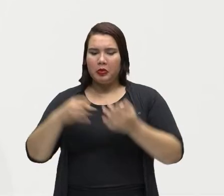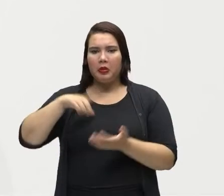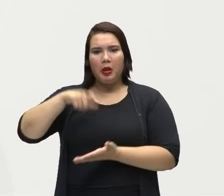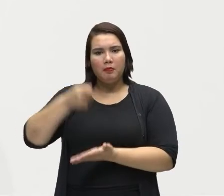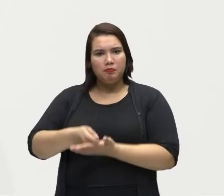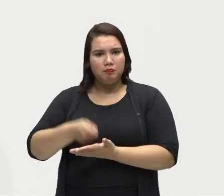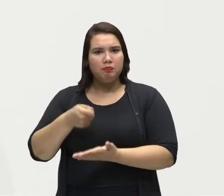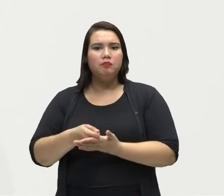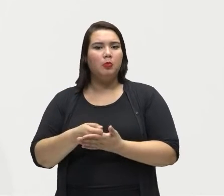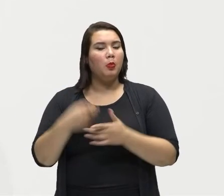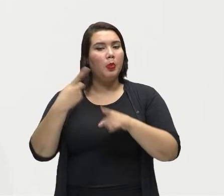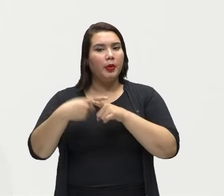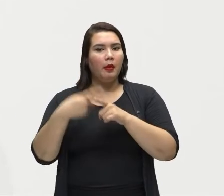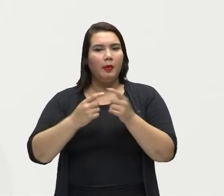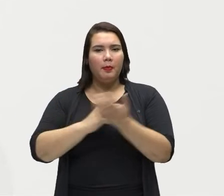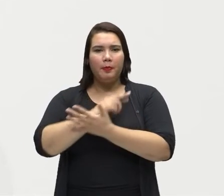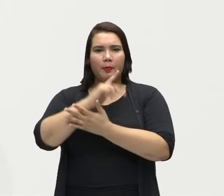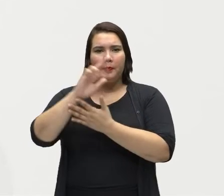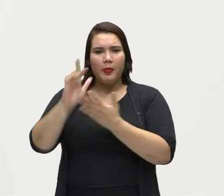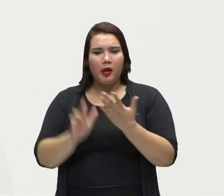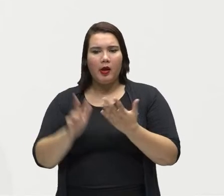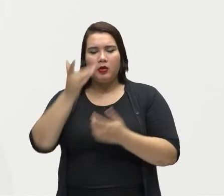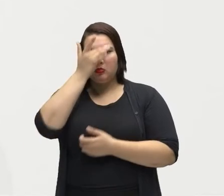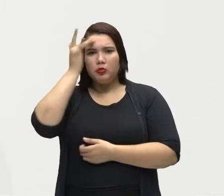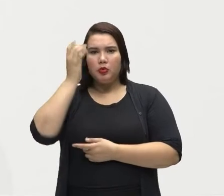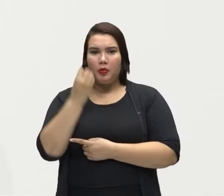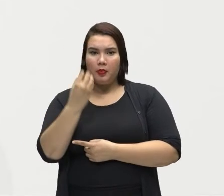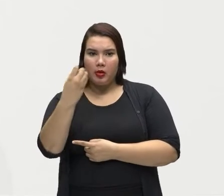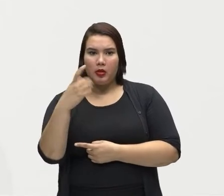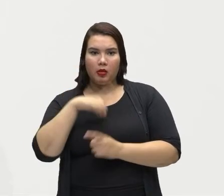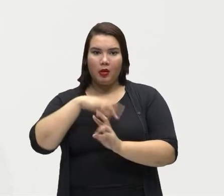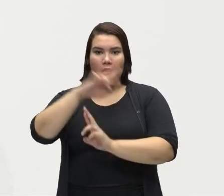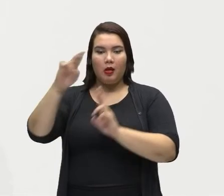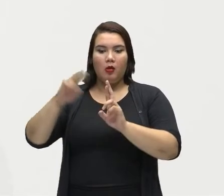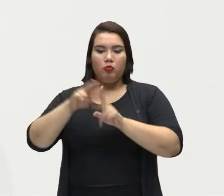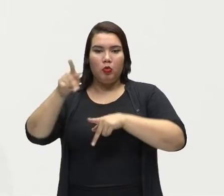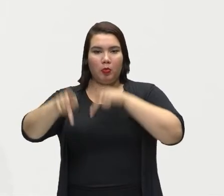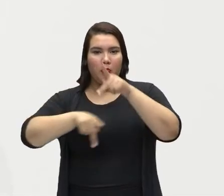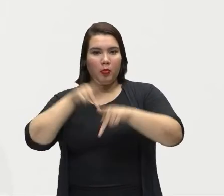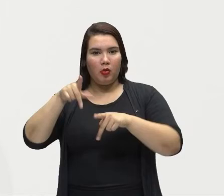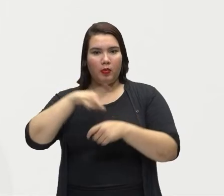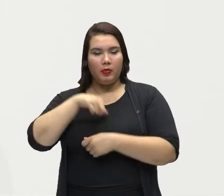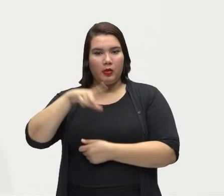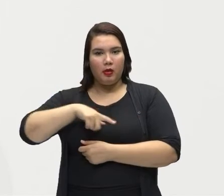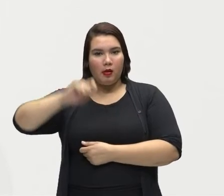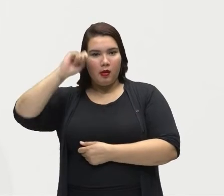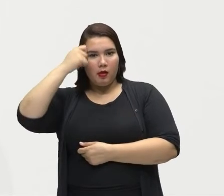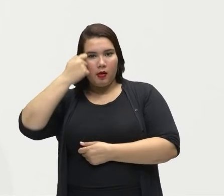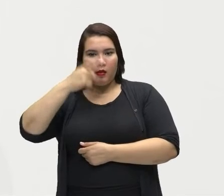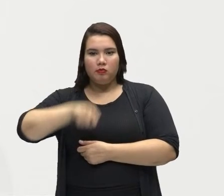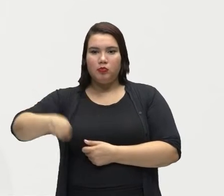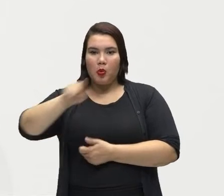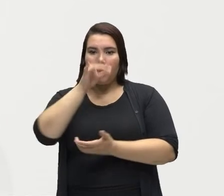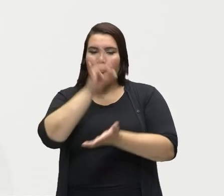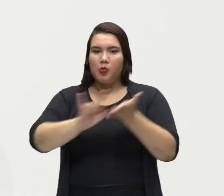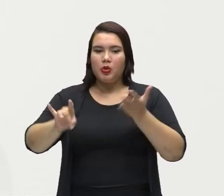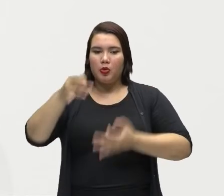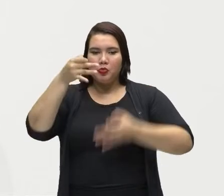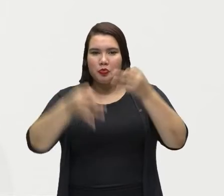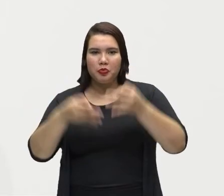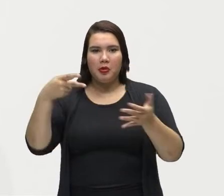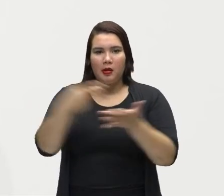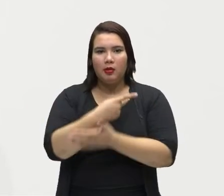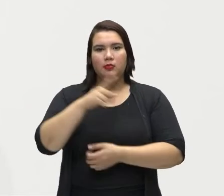tanto que vários viajantes se referiam aos povos negros como os que odeiam a injustiça, e o seu